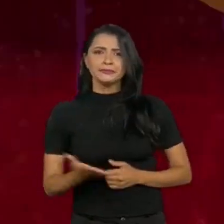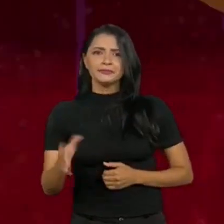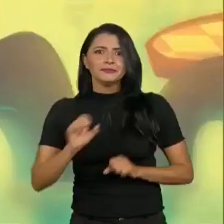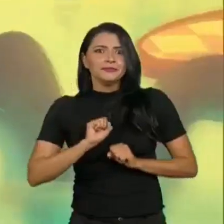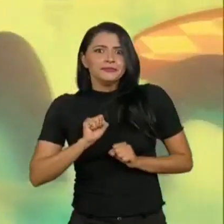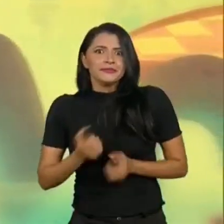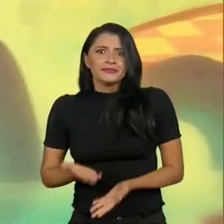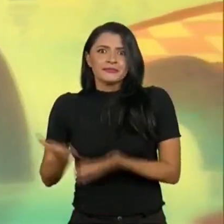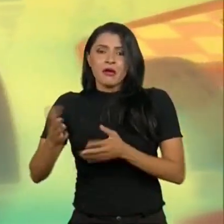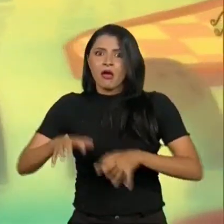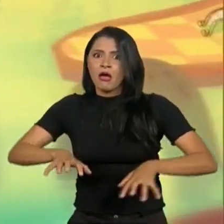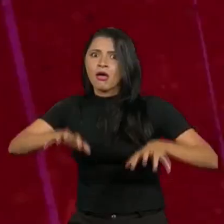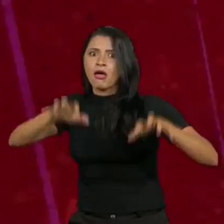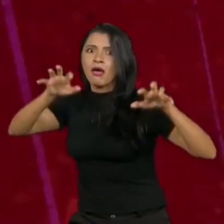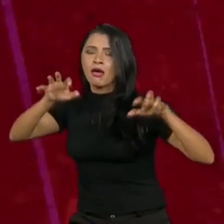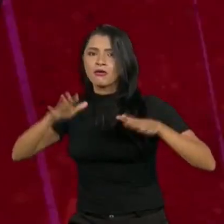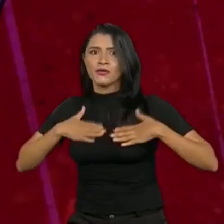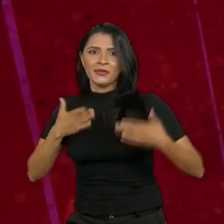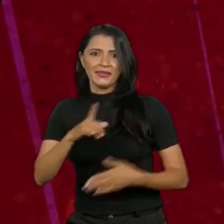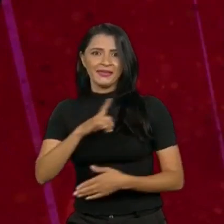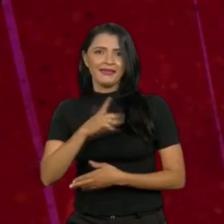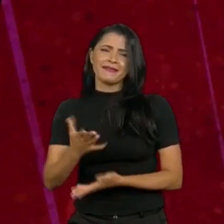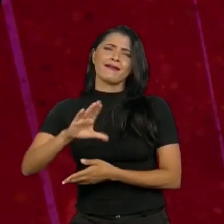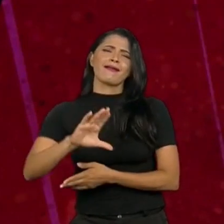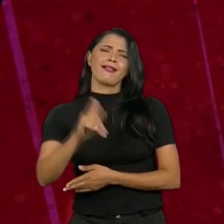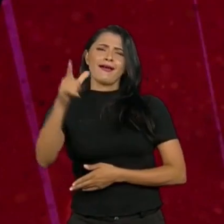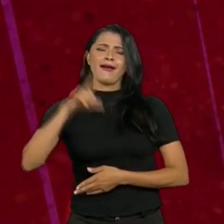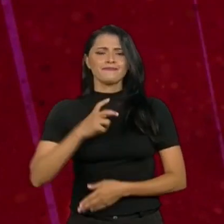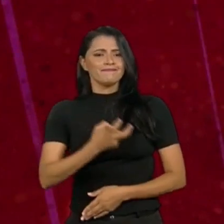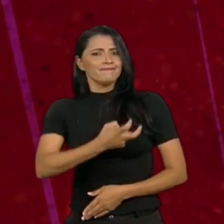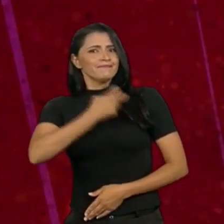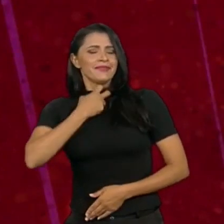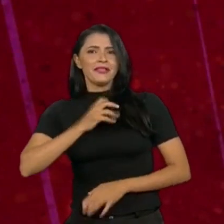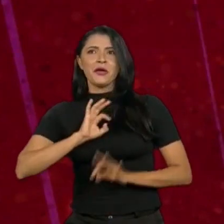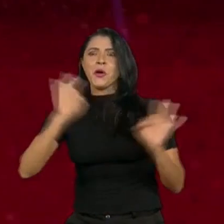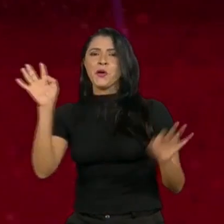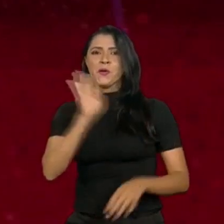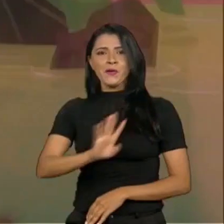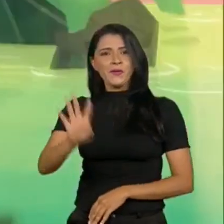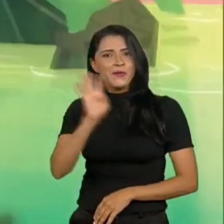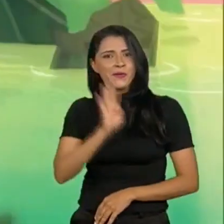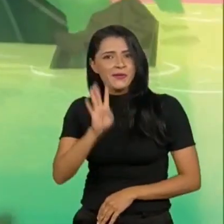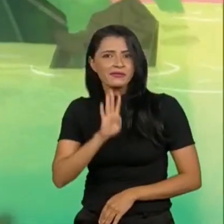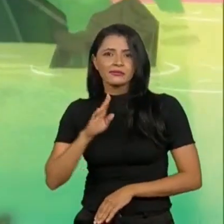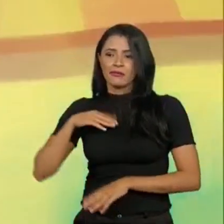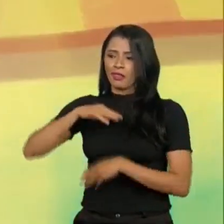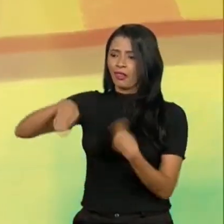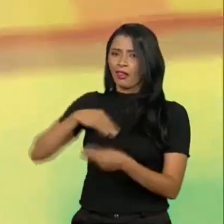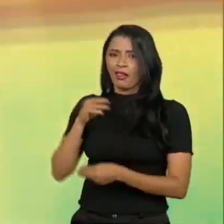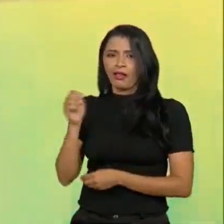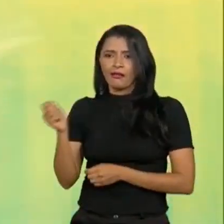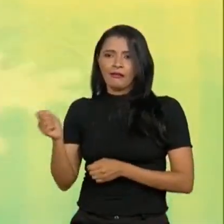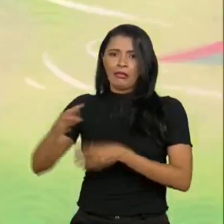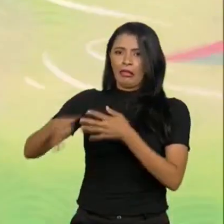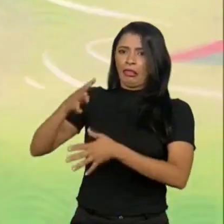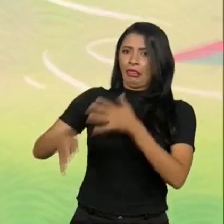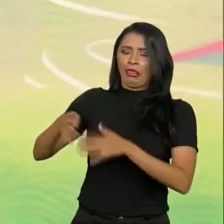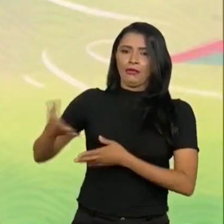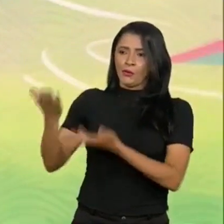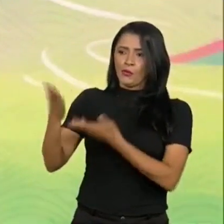seres assustadores. Mas é claro, vampiros são demais. Aprontam muitas confusões com